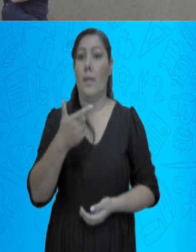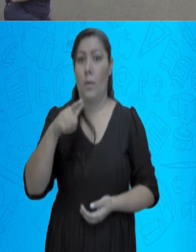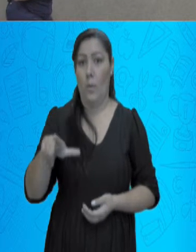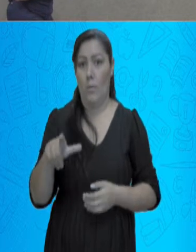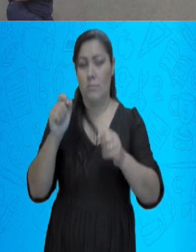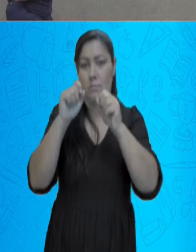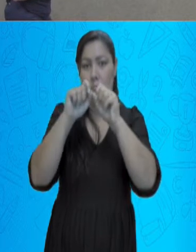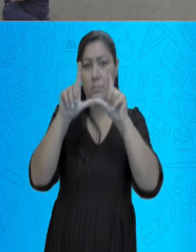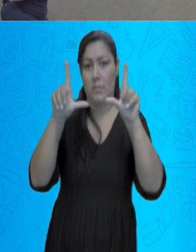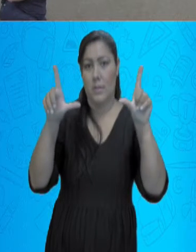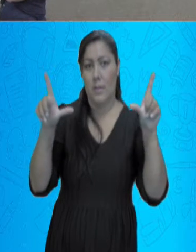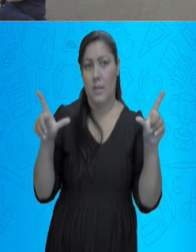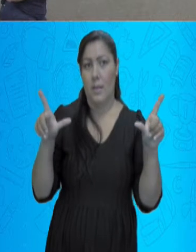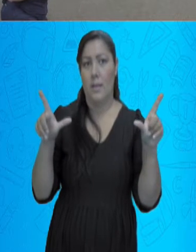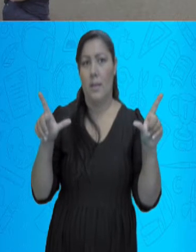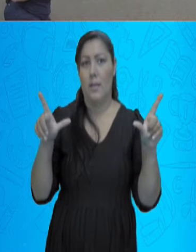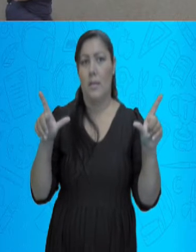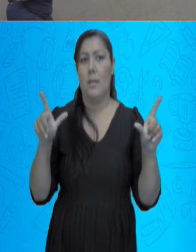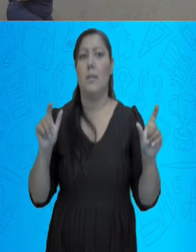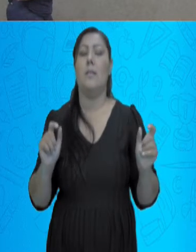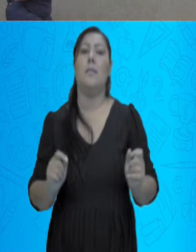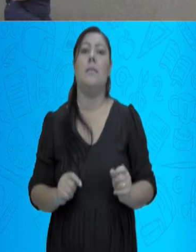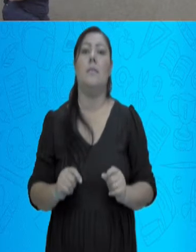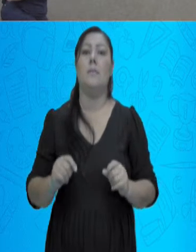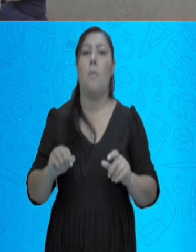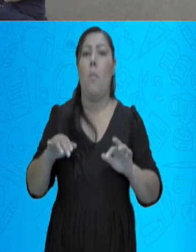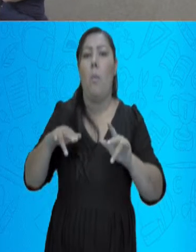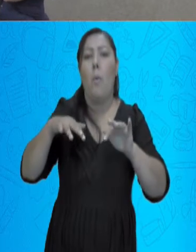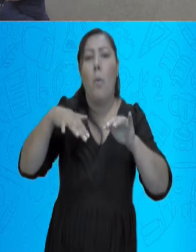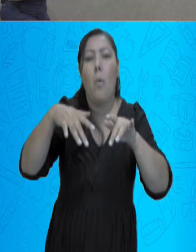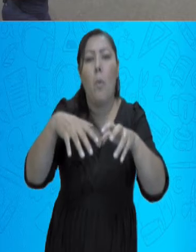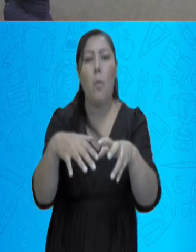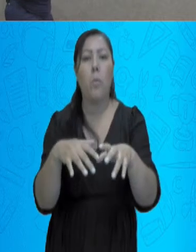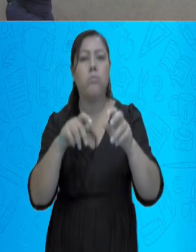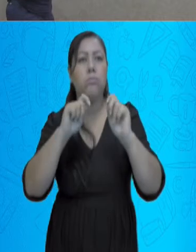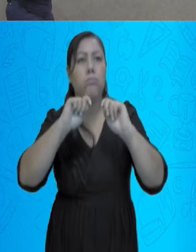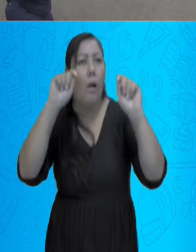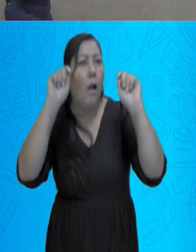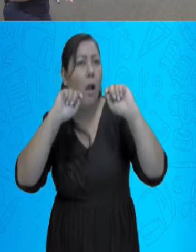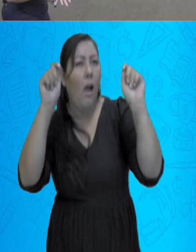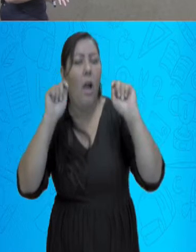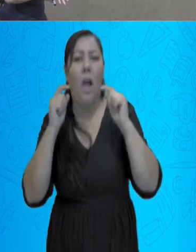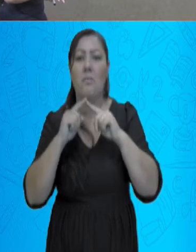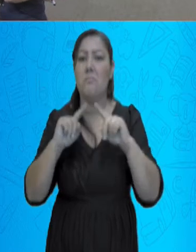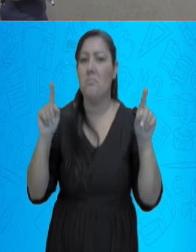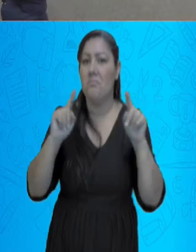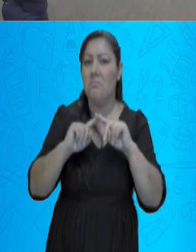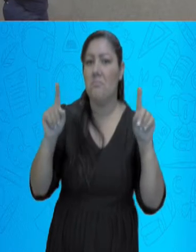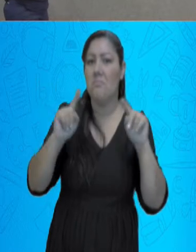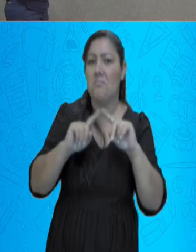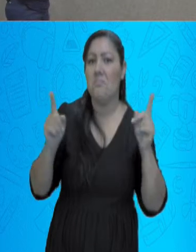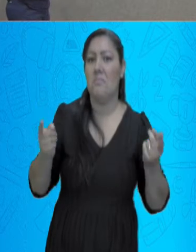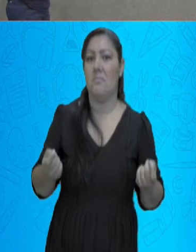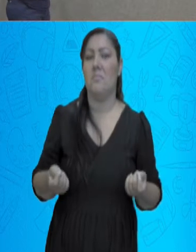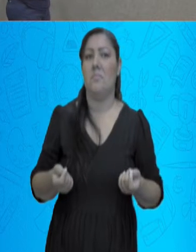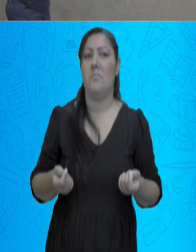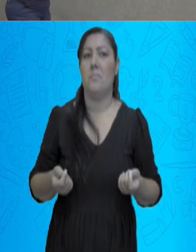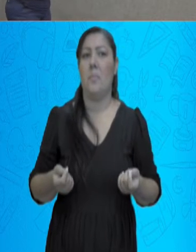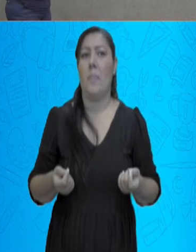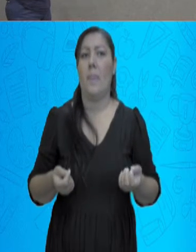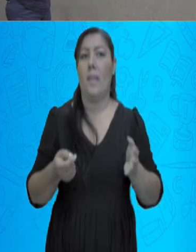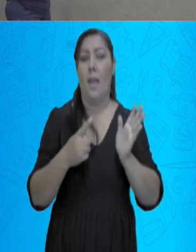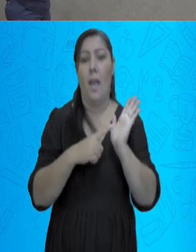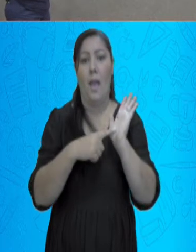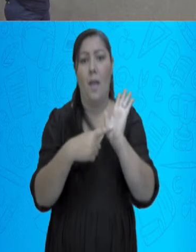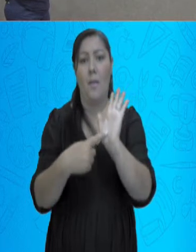Outro exemplo é o cartaz utilizado nas passeatas e manifestações. Eles